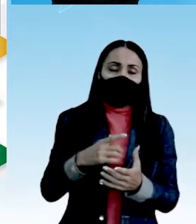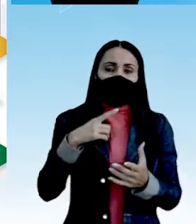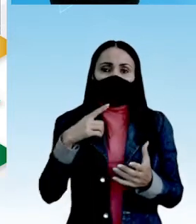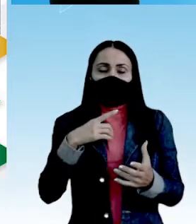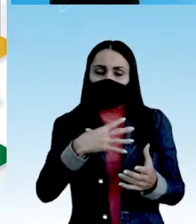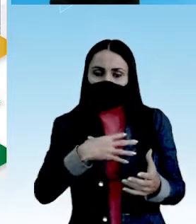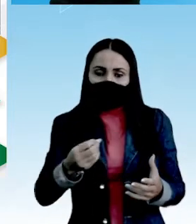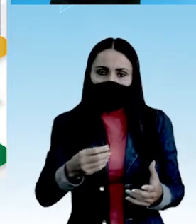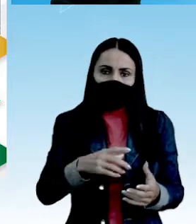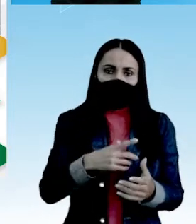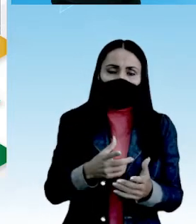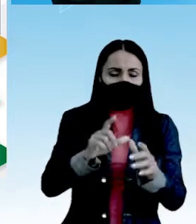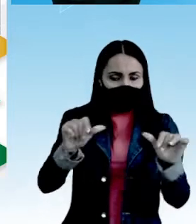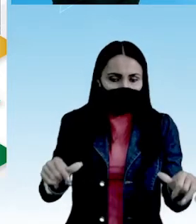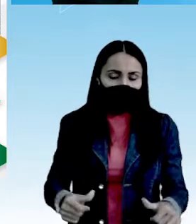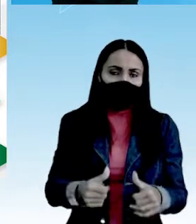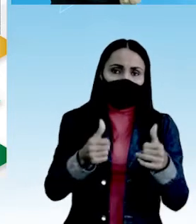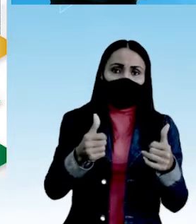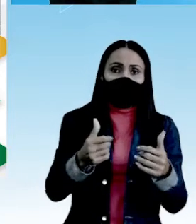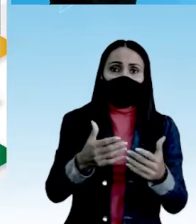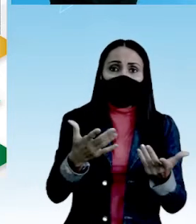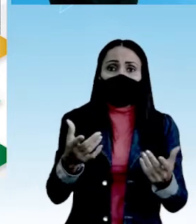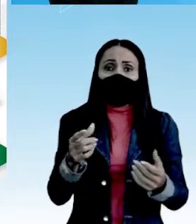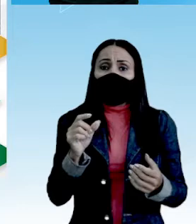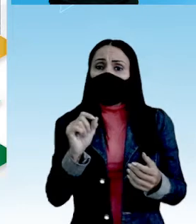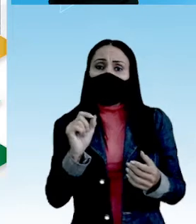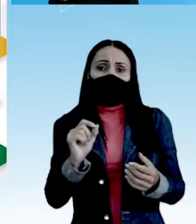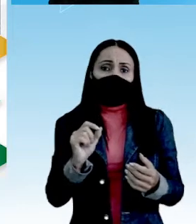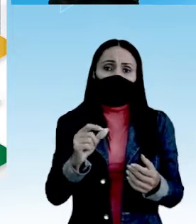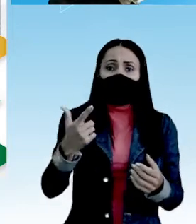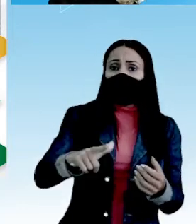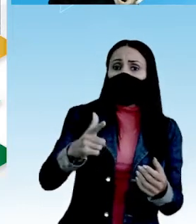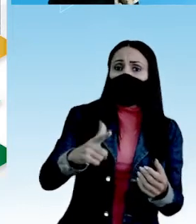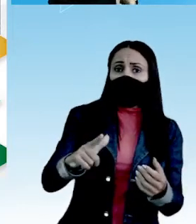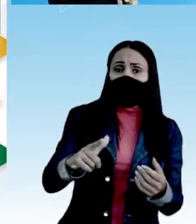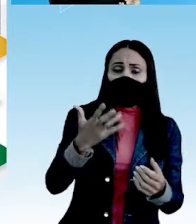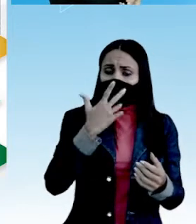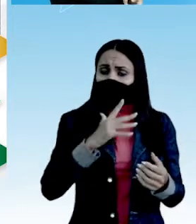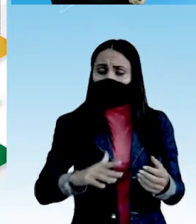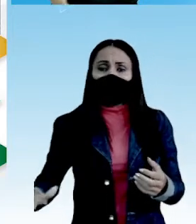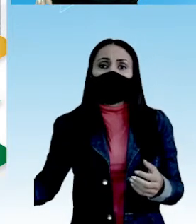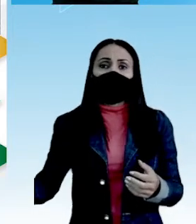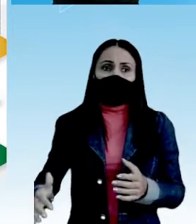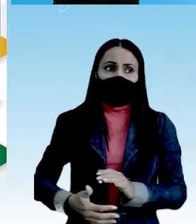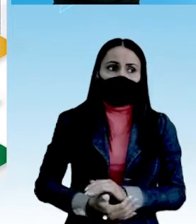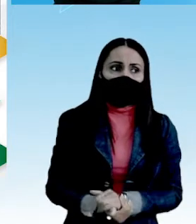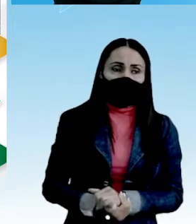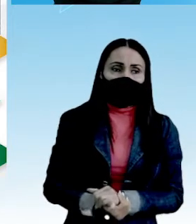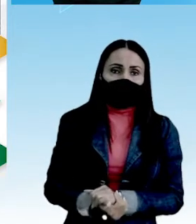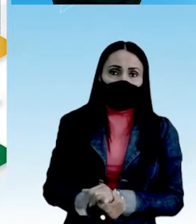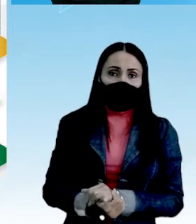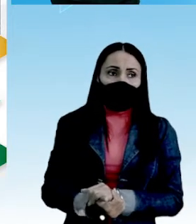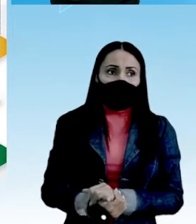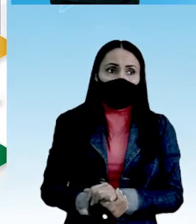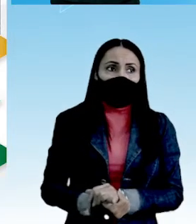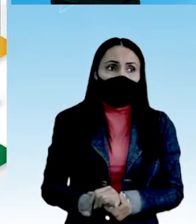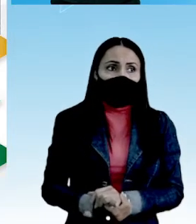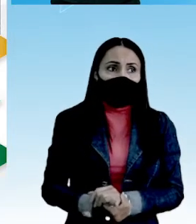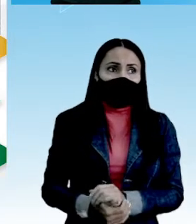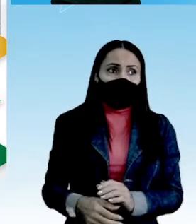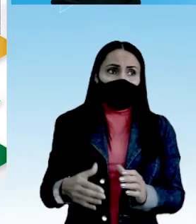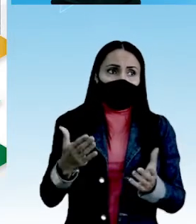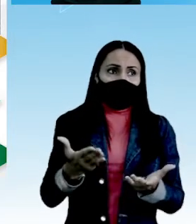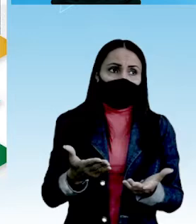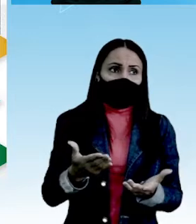resgatar aquilo, né, que ela não teve, né, que ela não teve na infância dela. E Frank, ela justamente é um álbum